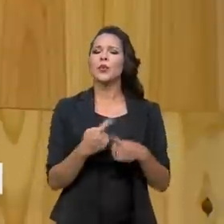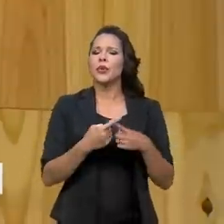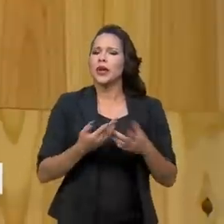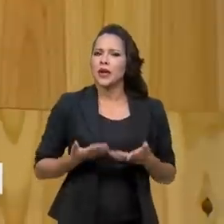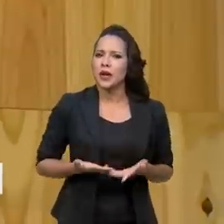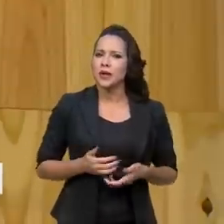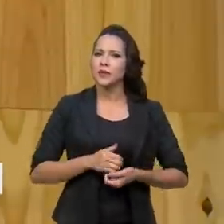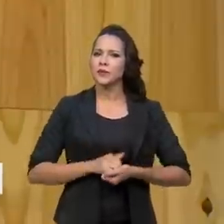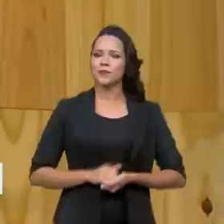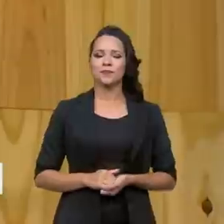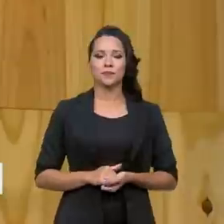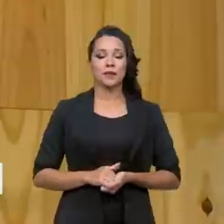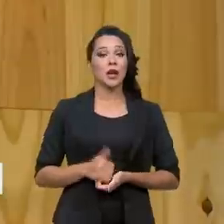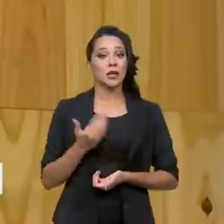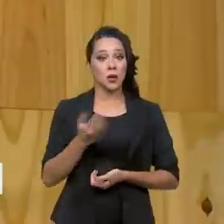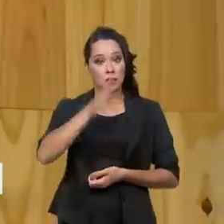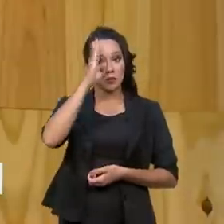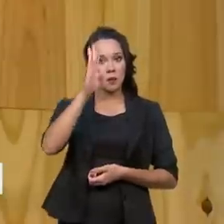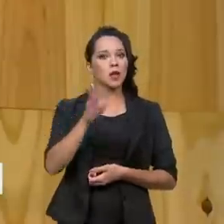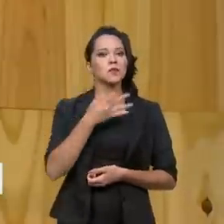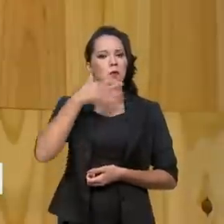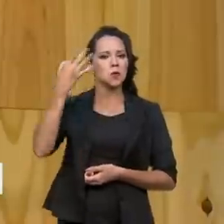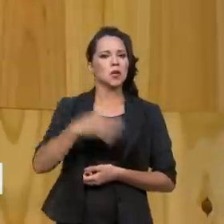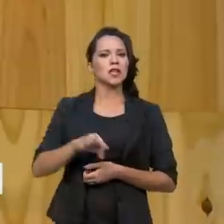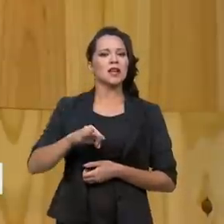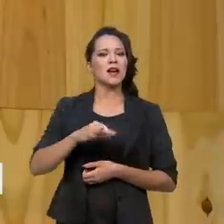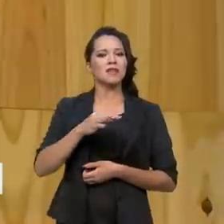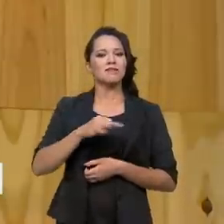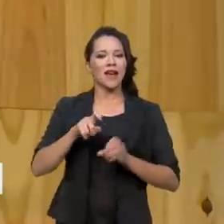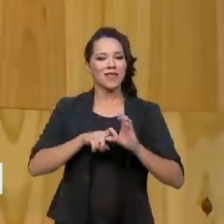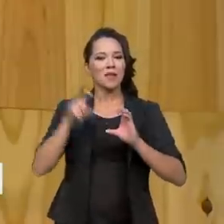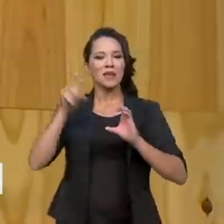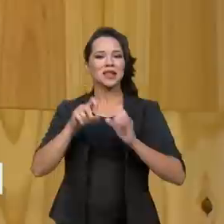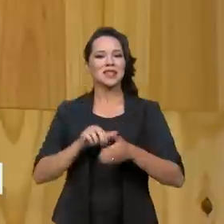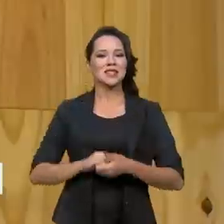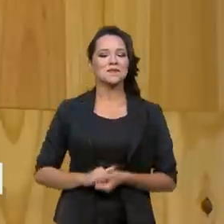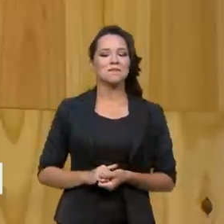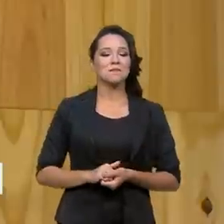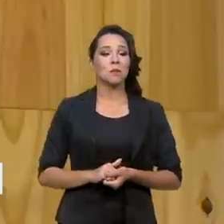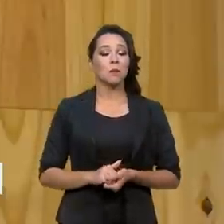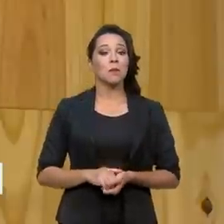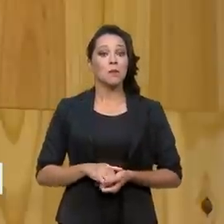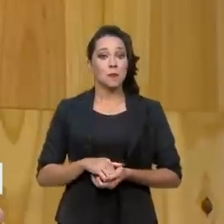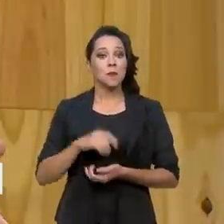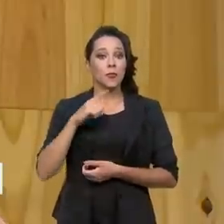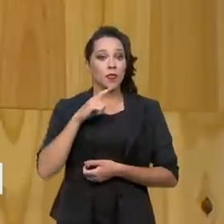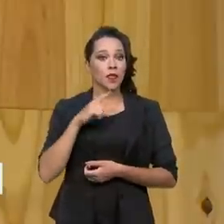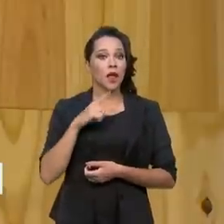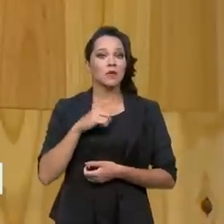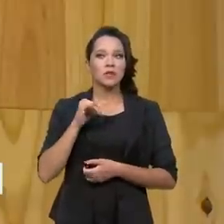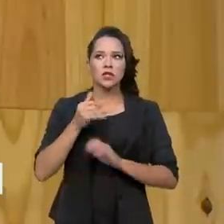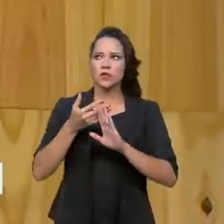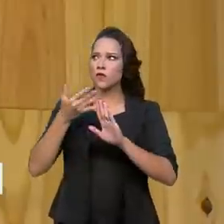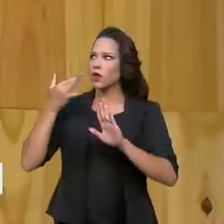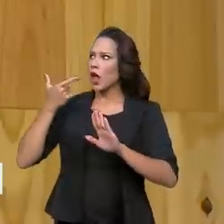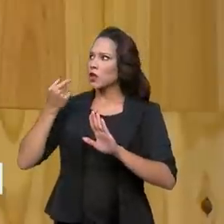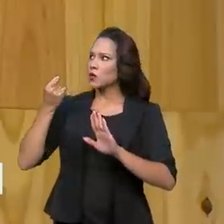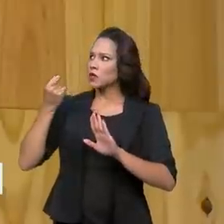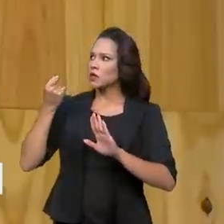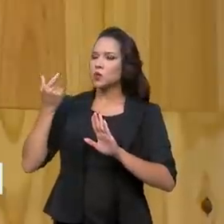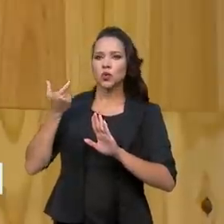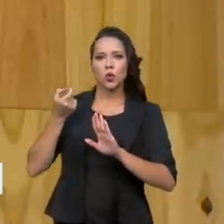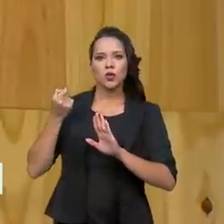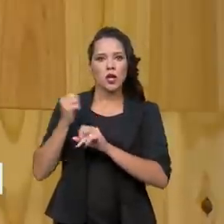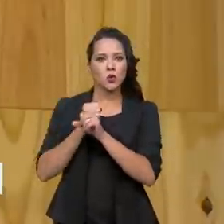isso? Para, principalmente, consolidar a independência. Nós tivemos, se a gente voltar 200 anos atrás, né,